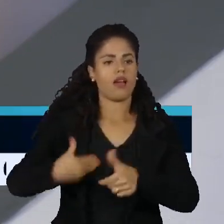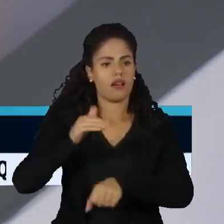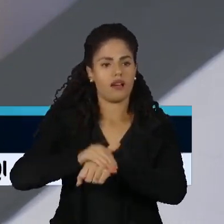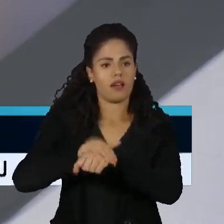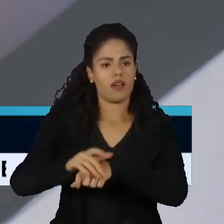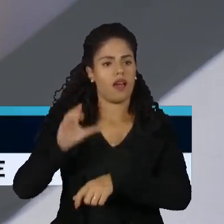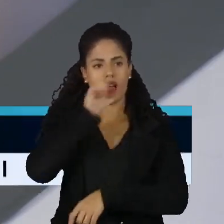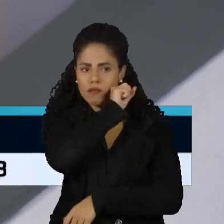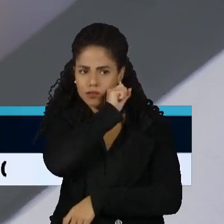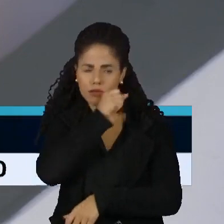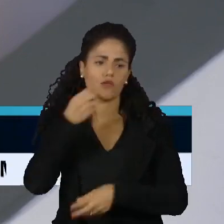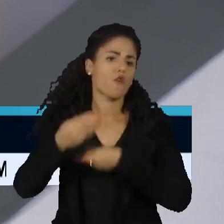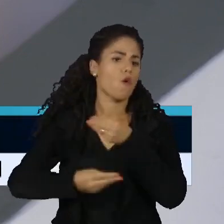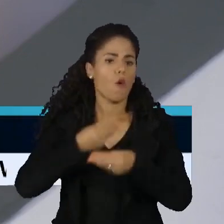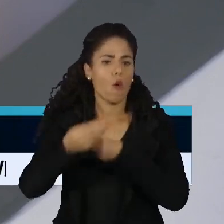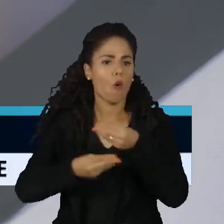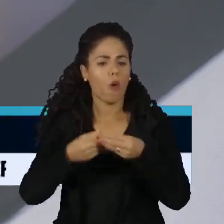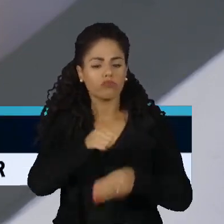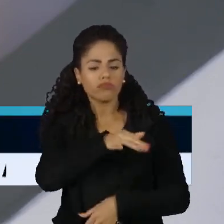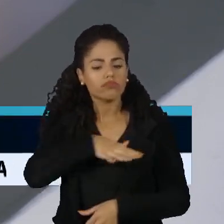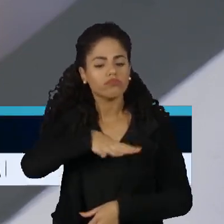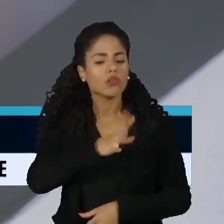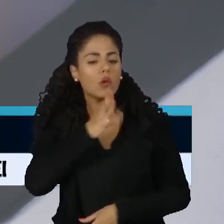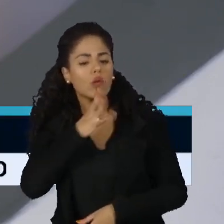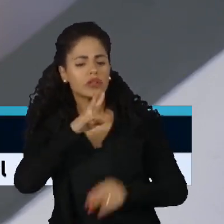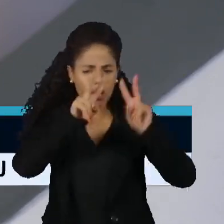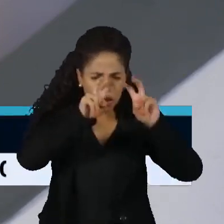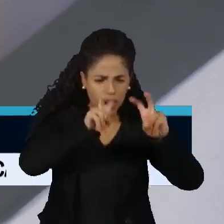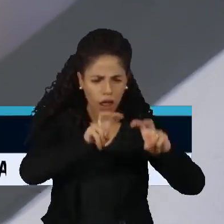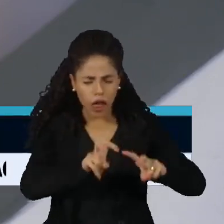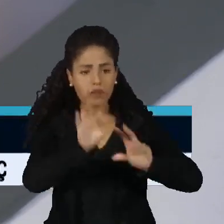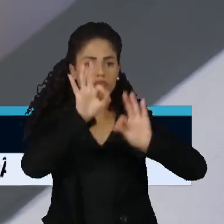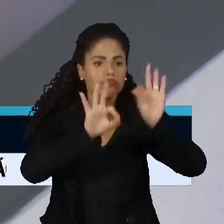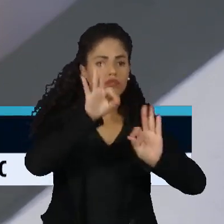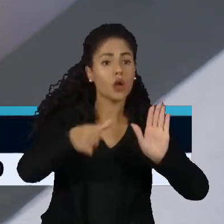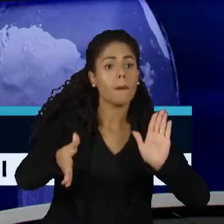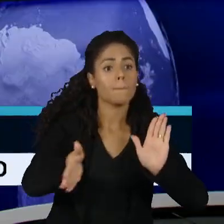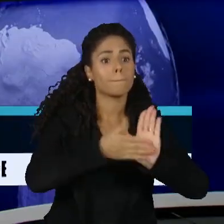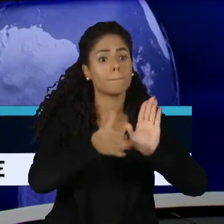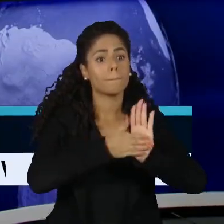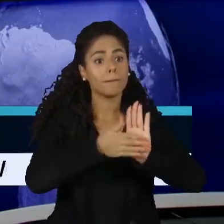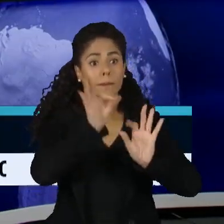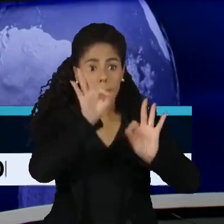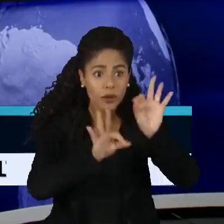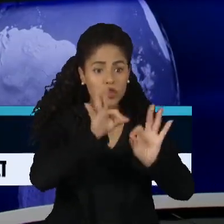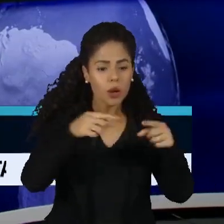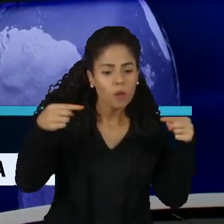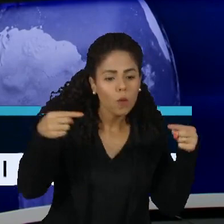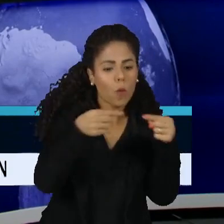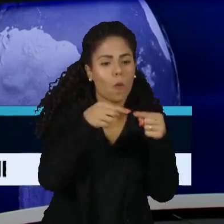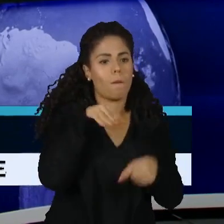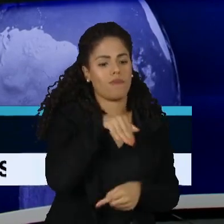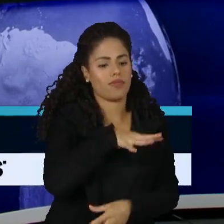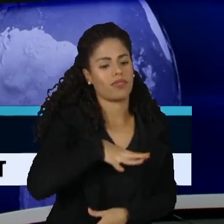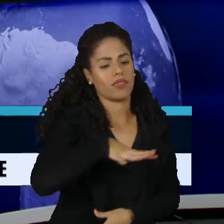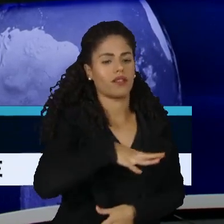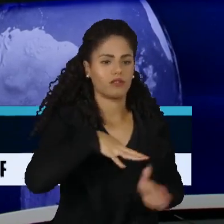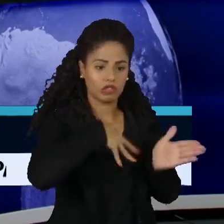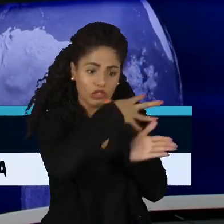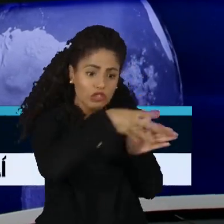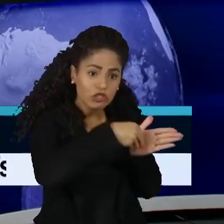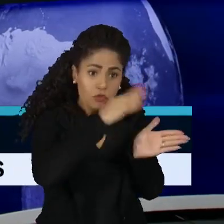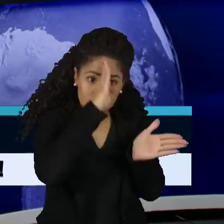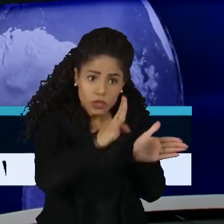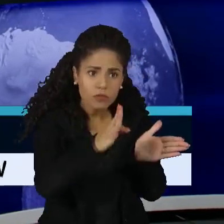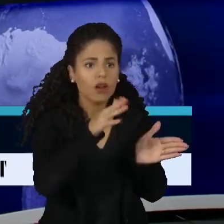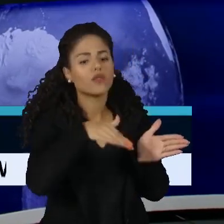de conhecer a região, mas de estruturar projetos que sejam viáveis. Haverá, acho que a premissa da